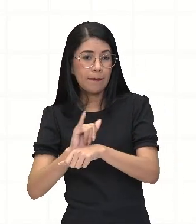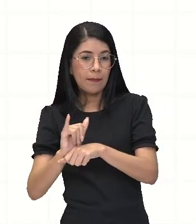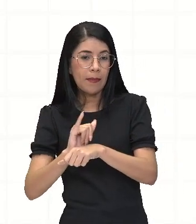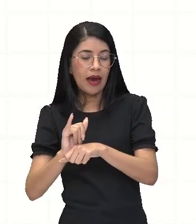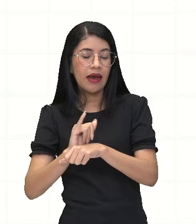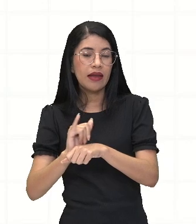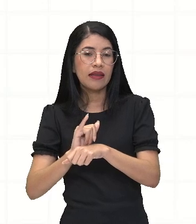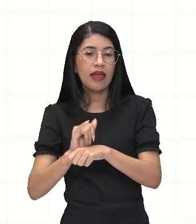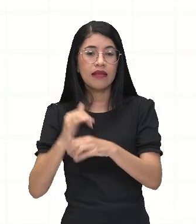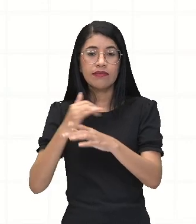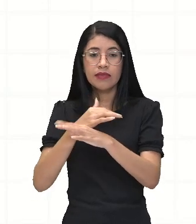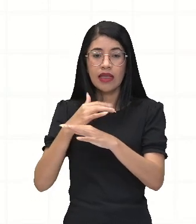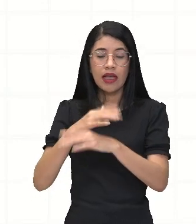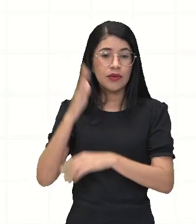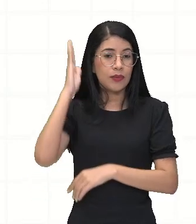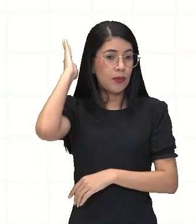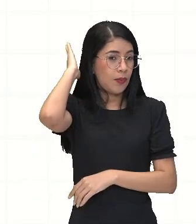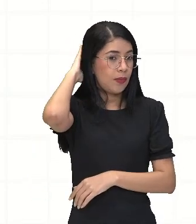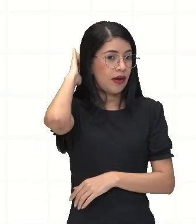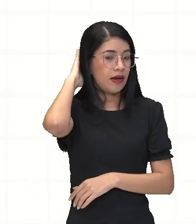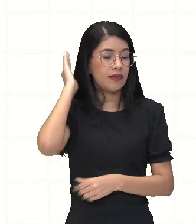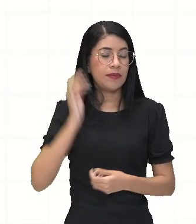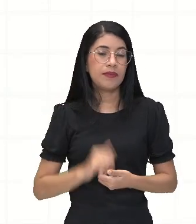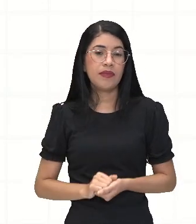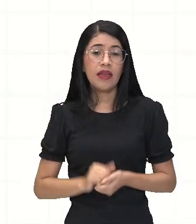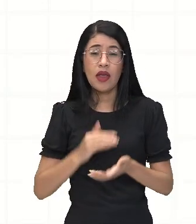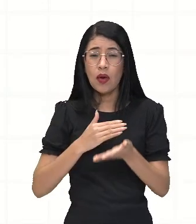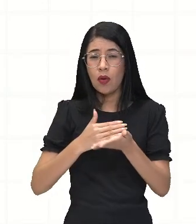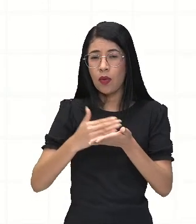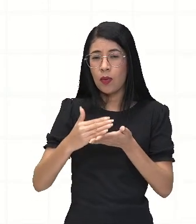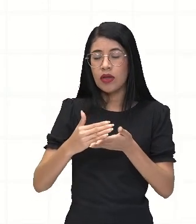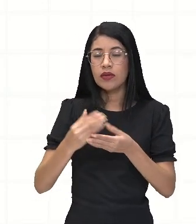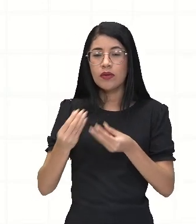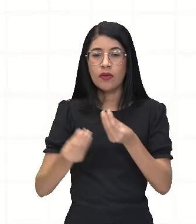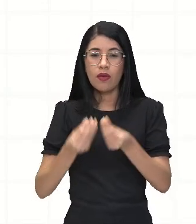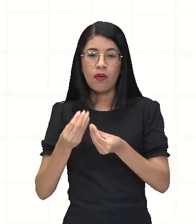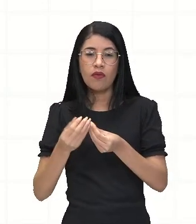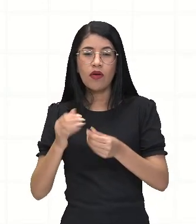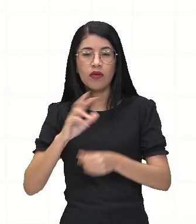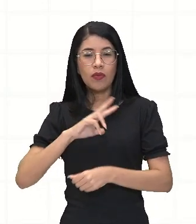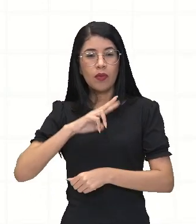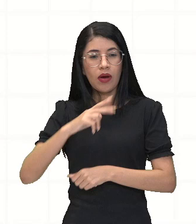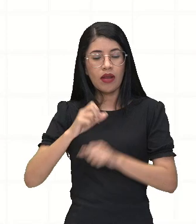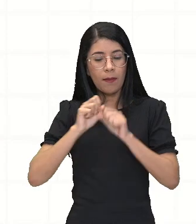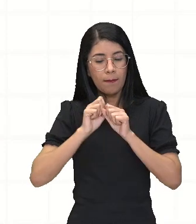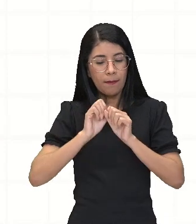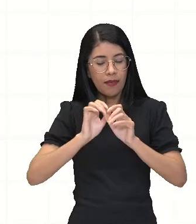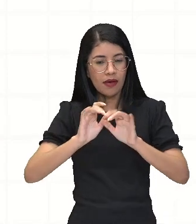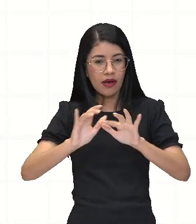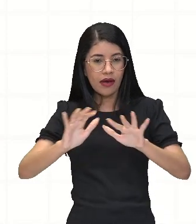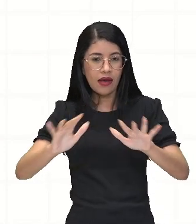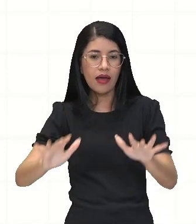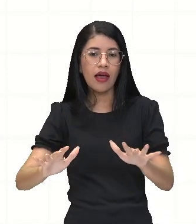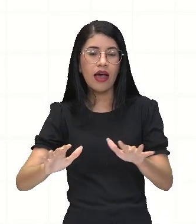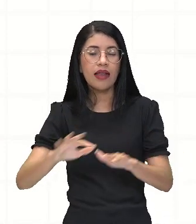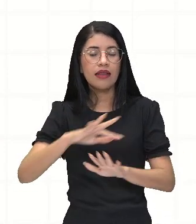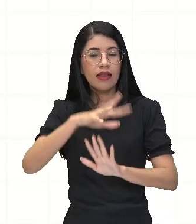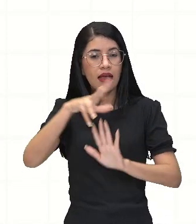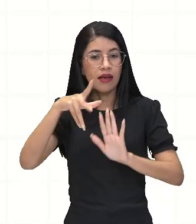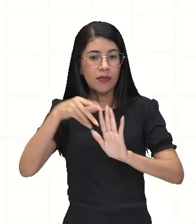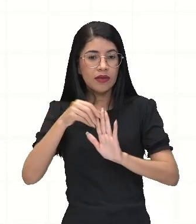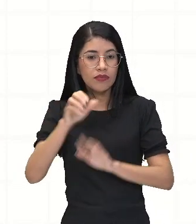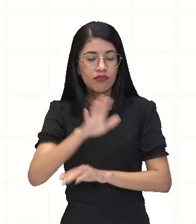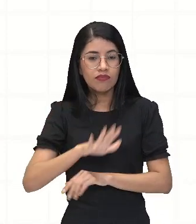do Pará, que vai marcar o início da empreitada portuguesa para expandir o seu domínio sobre a região amazônica,